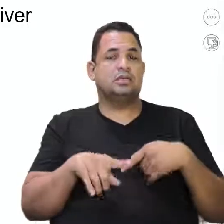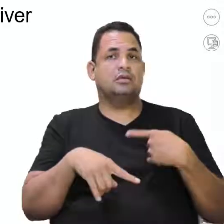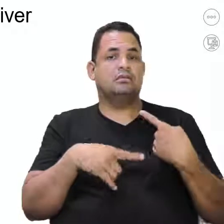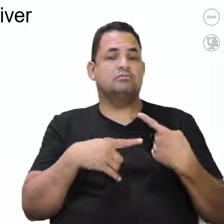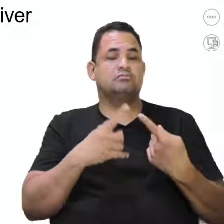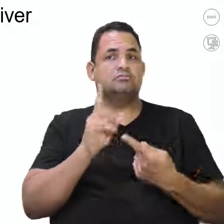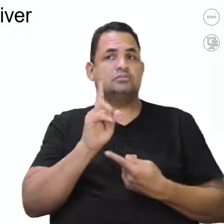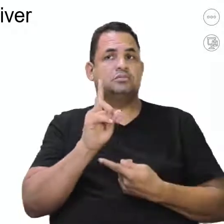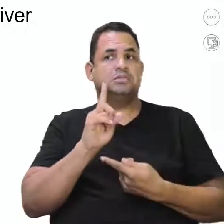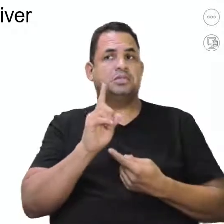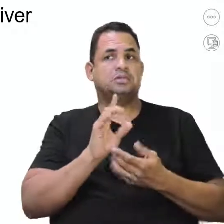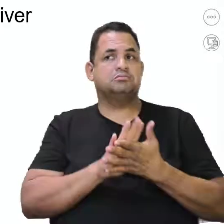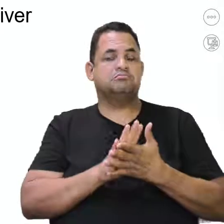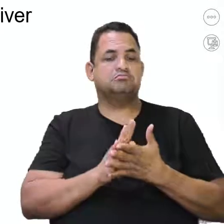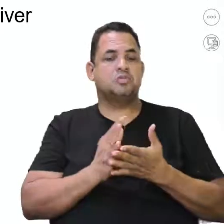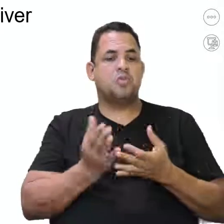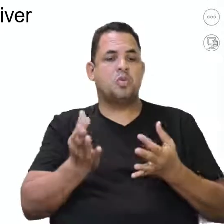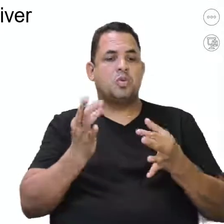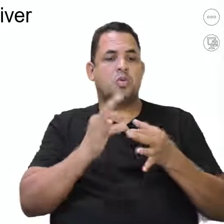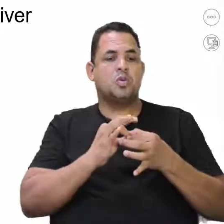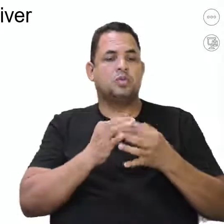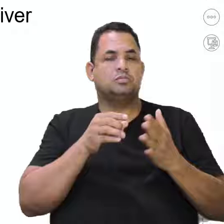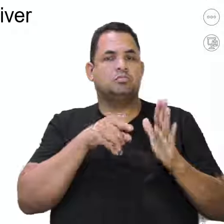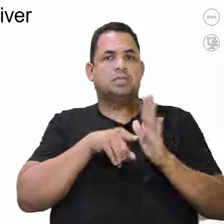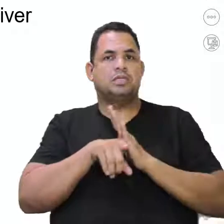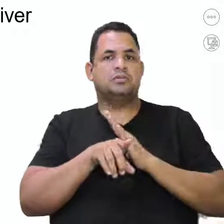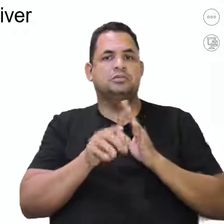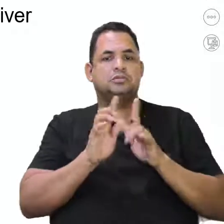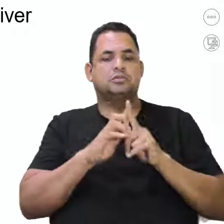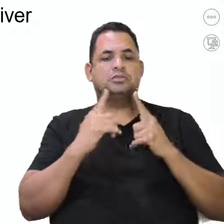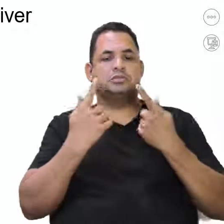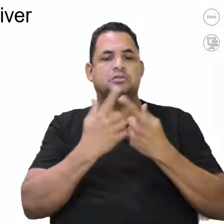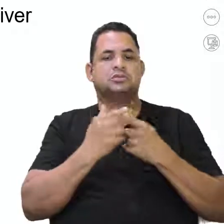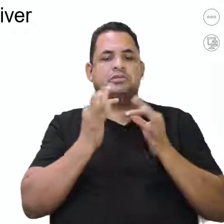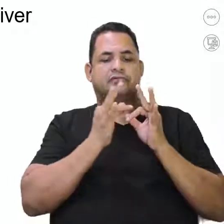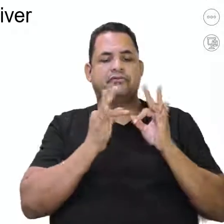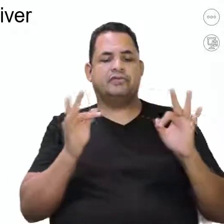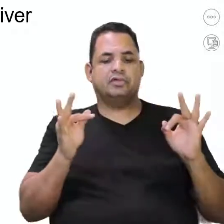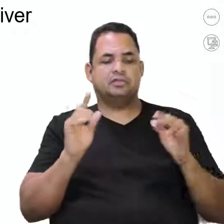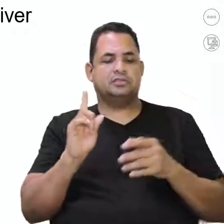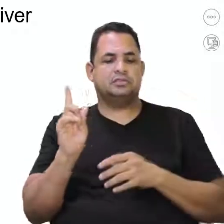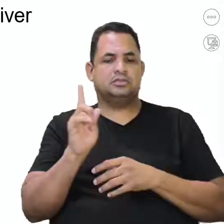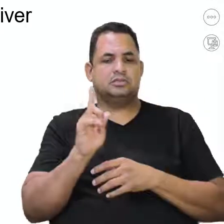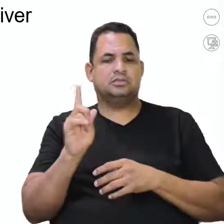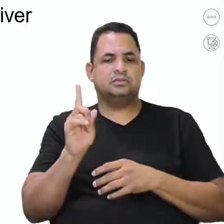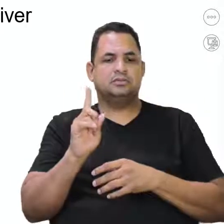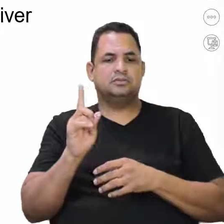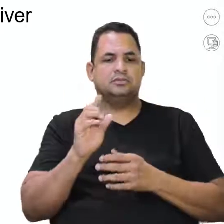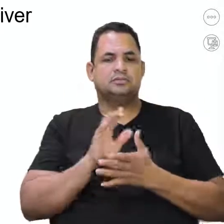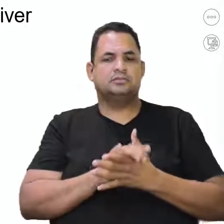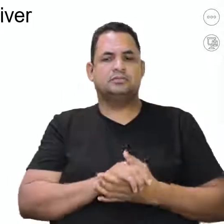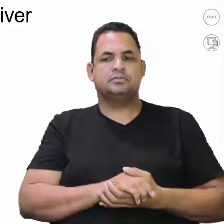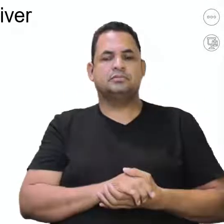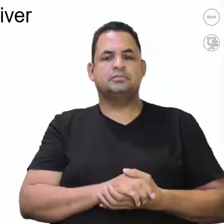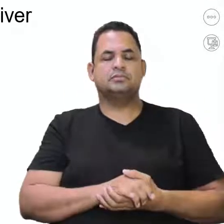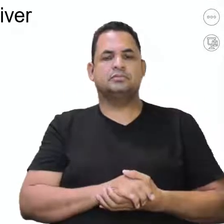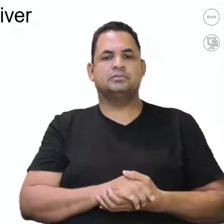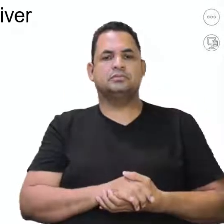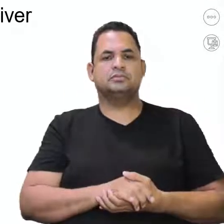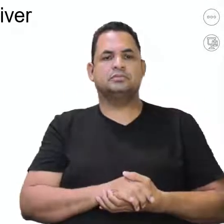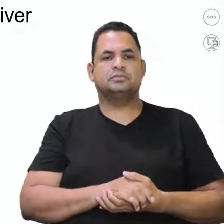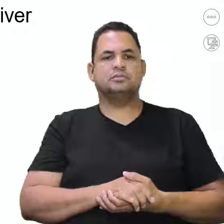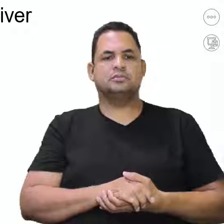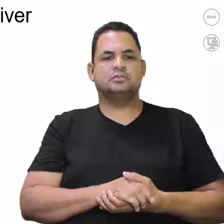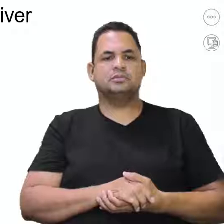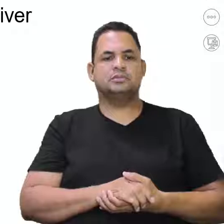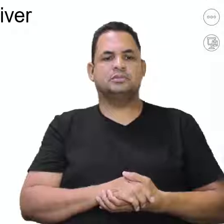contexto de oferecer algo para alguém. Perguntas de modo geral e em frases negativas. Olha só, tem um plus aqui, um a mais. Ele